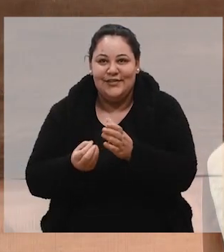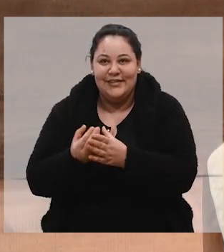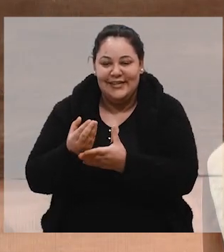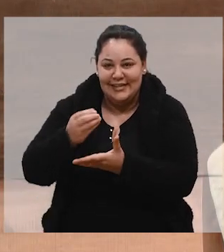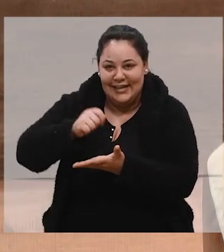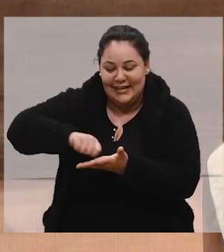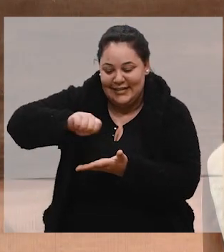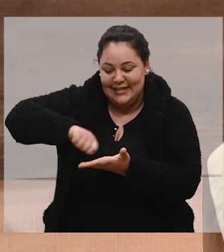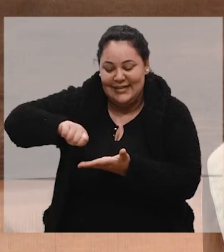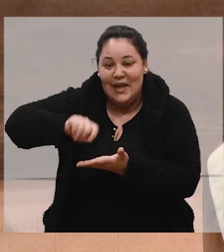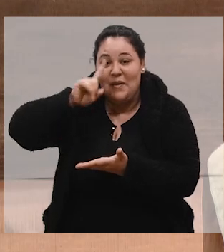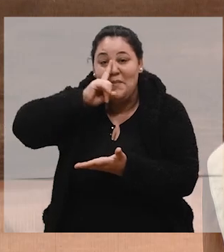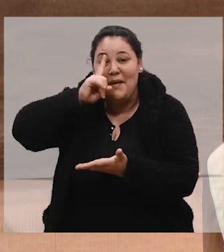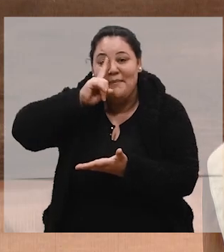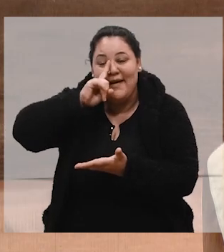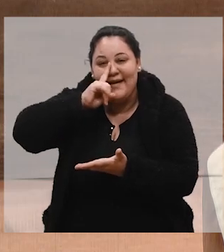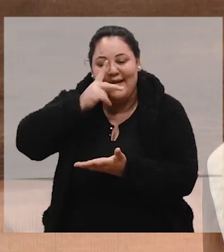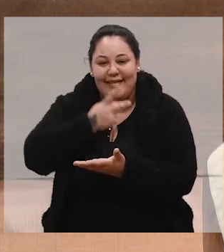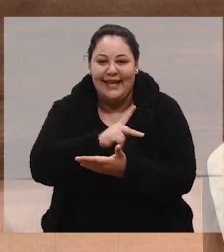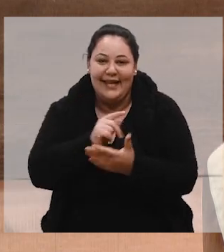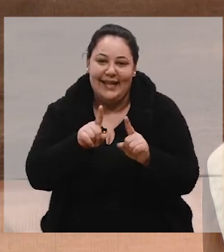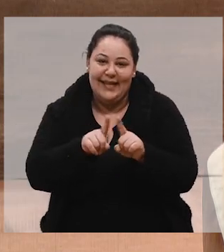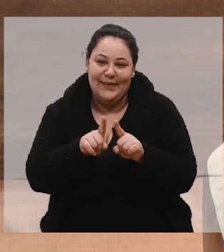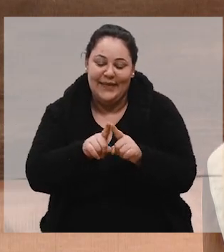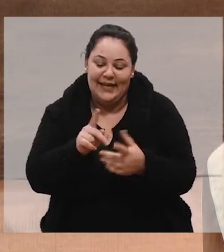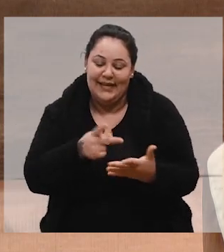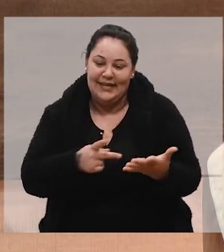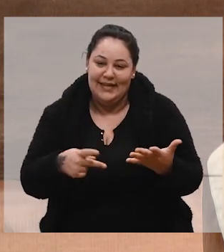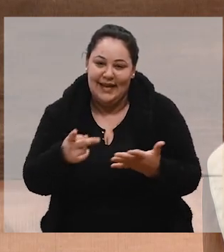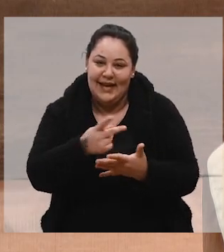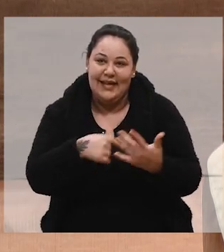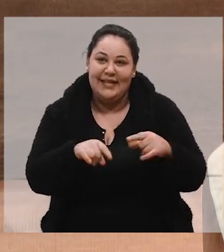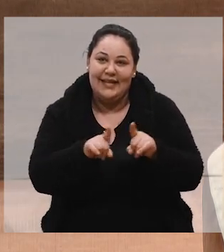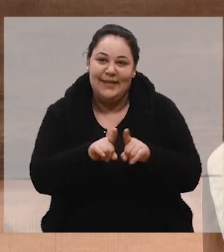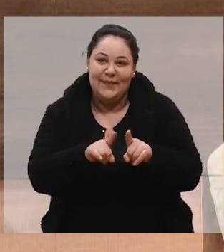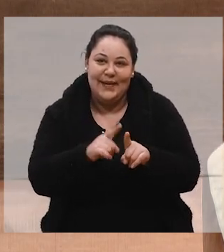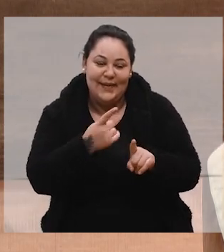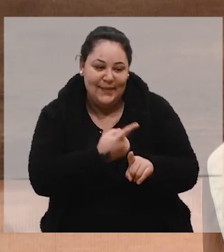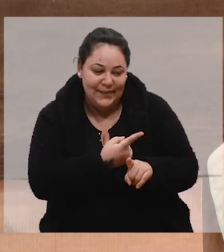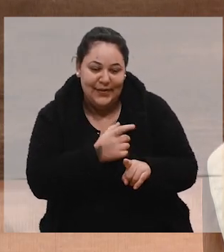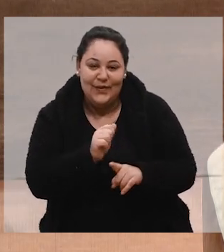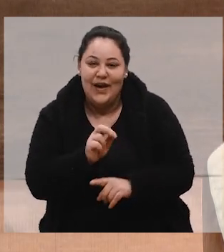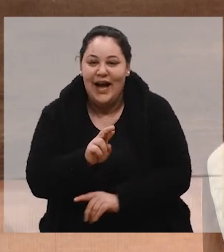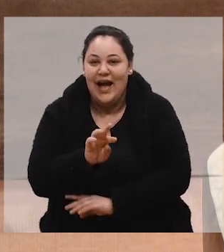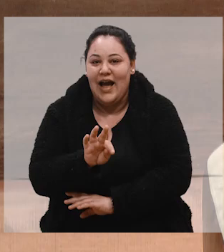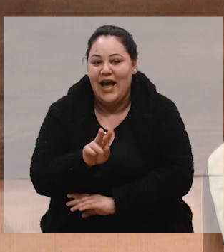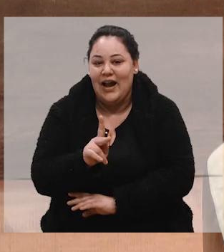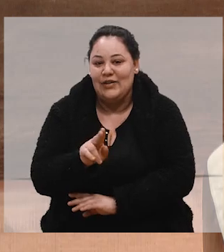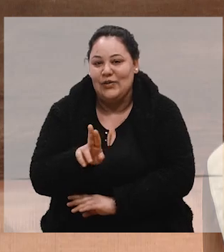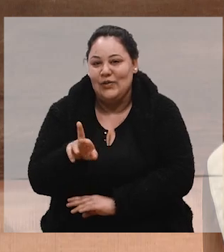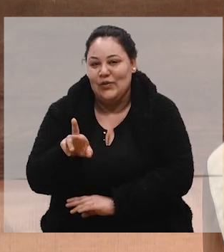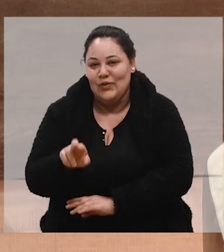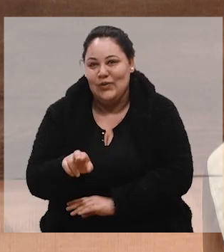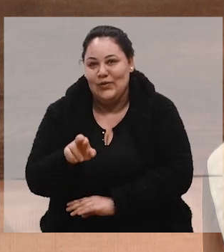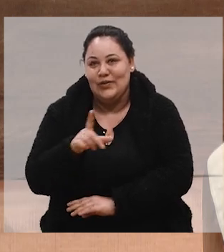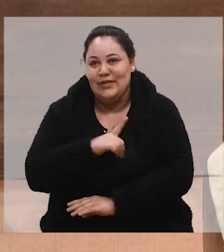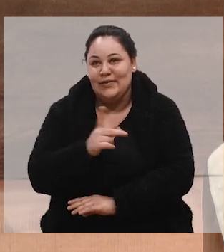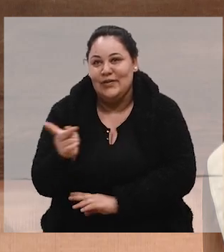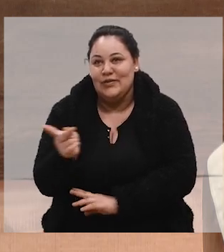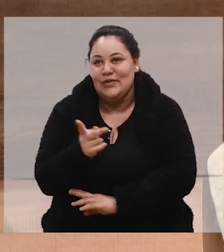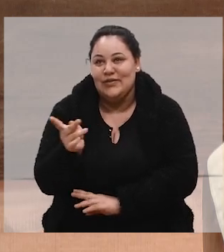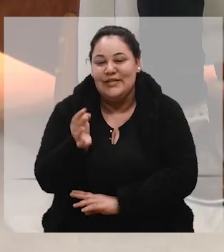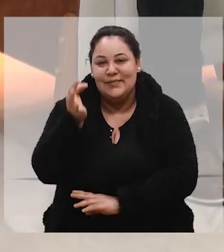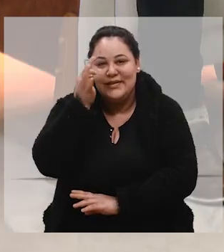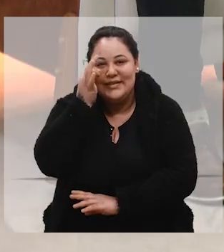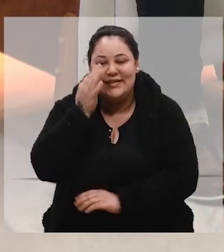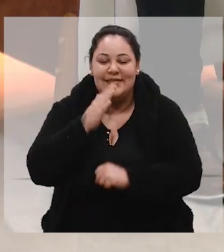por Cláudia Dalinha, mãe do Arthur, e ilustrada aqui brilhantemente pelo Arthur Schiavo. Eles que nos